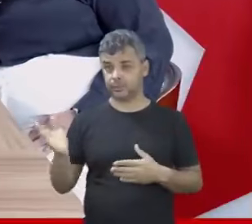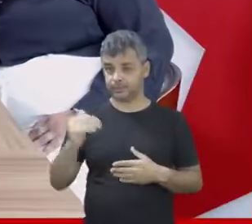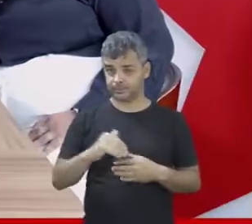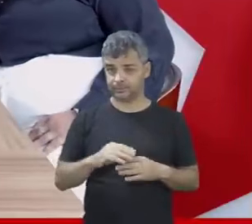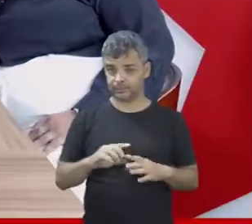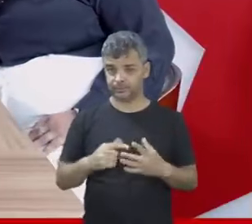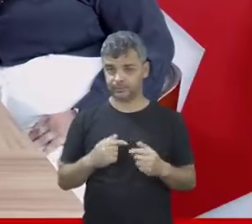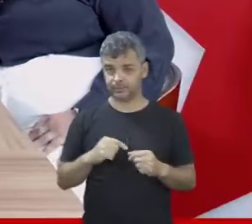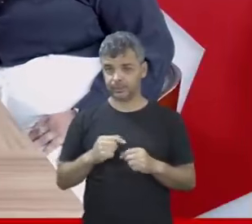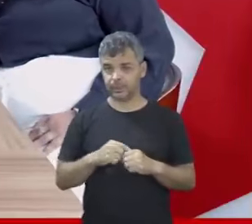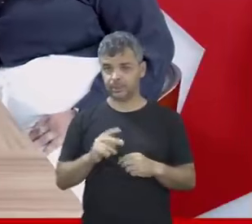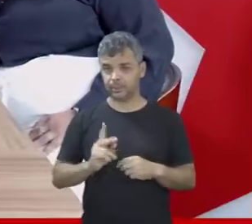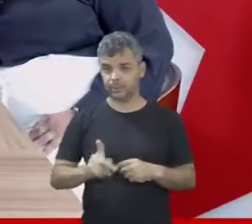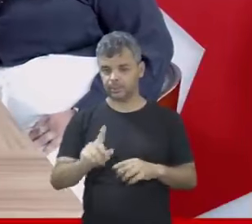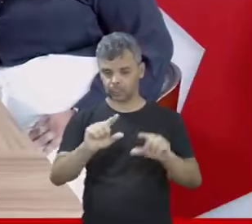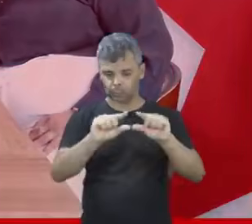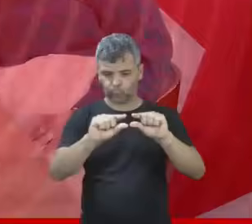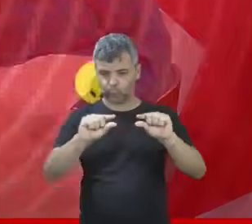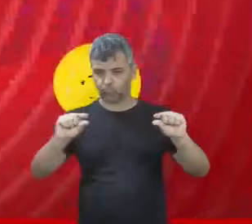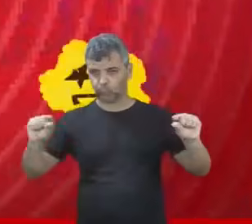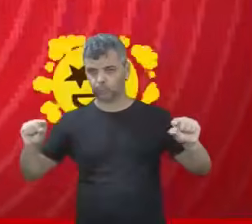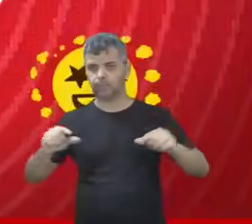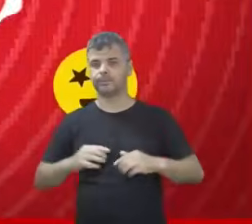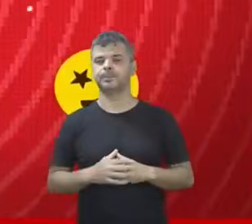aí o Segue o Fio.